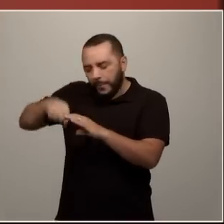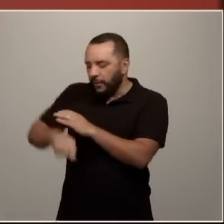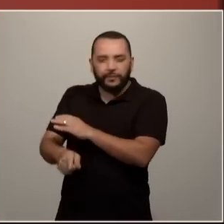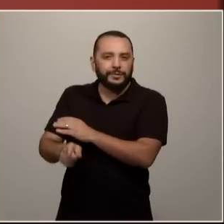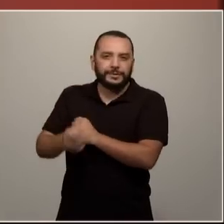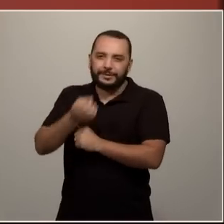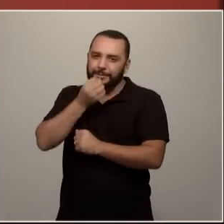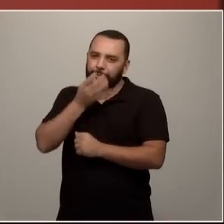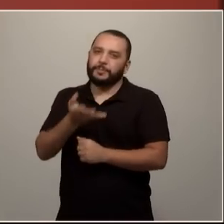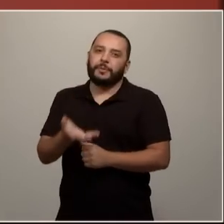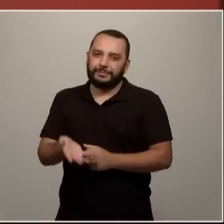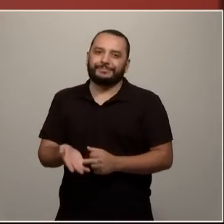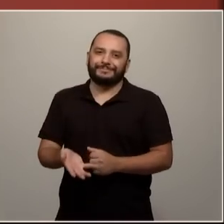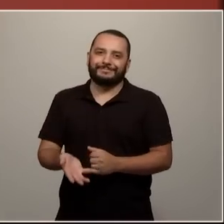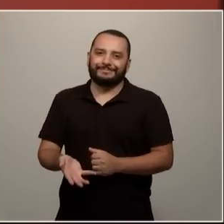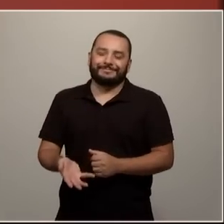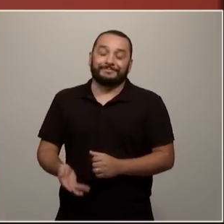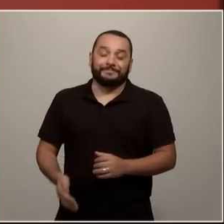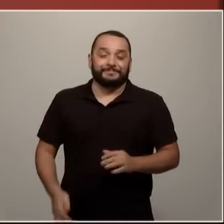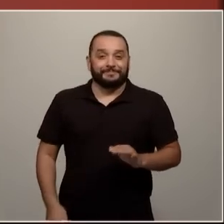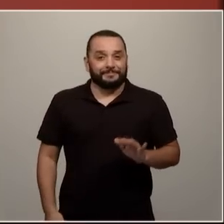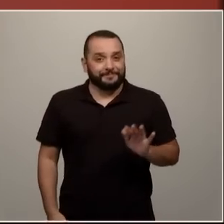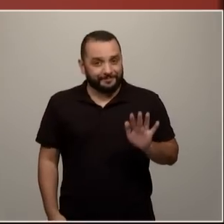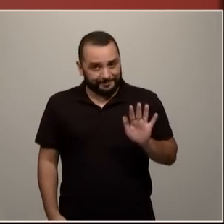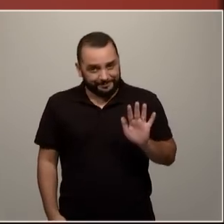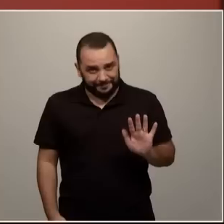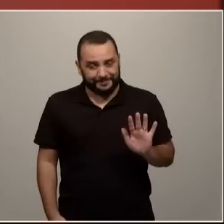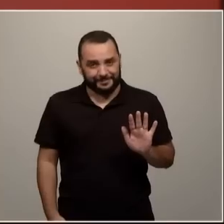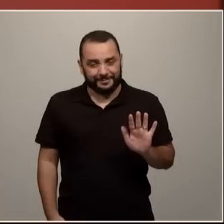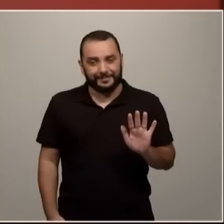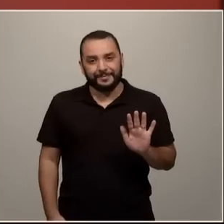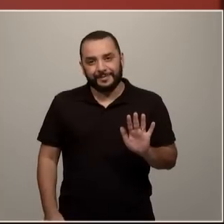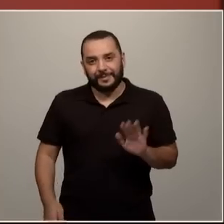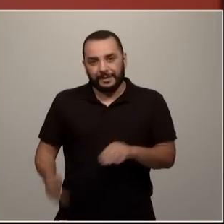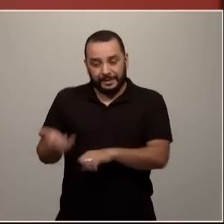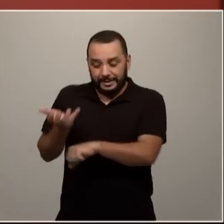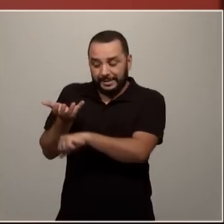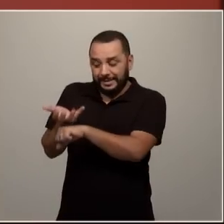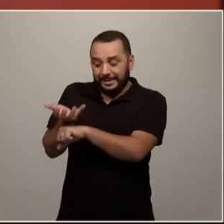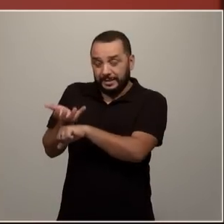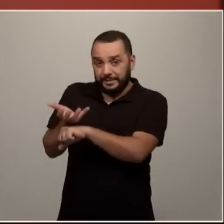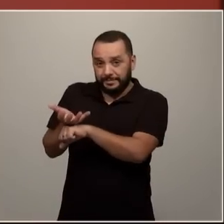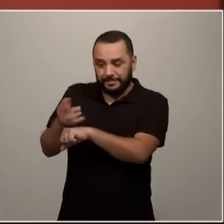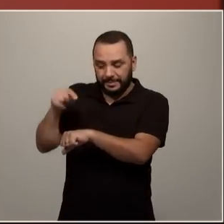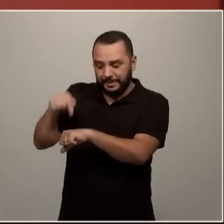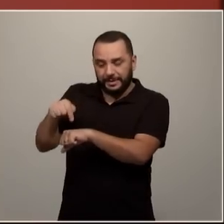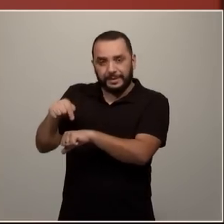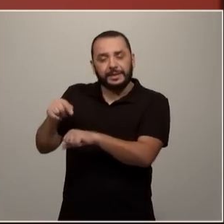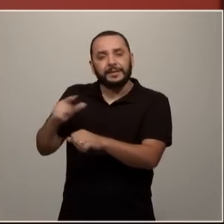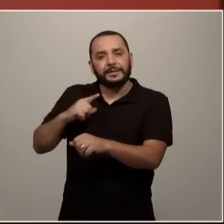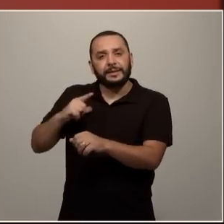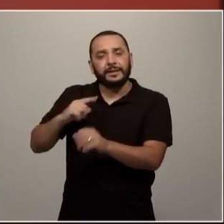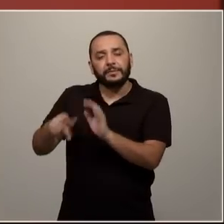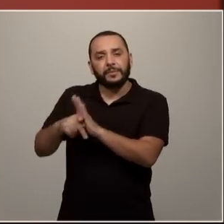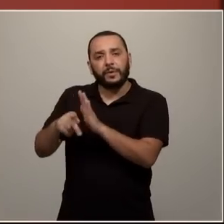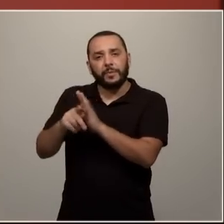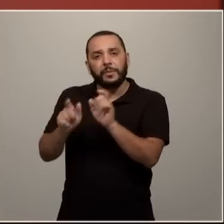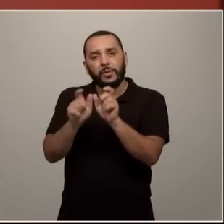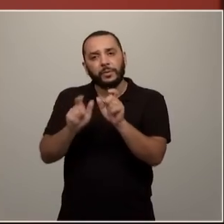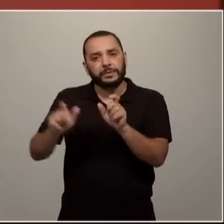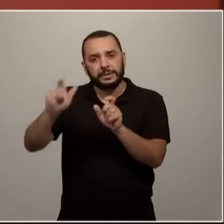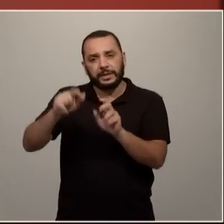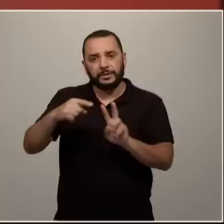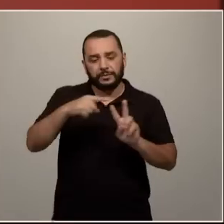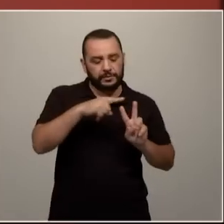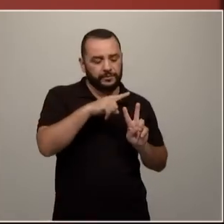né? Uma coisa que a gente introduziu nessa disciplina é o conceito de vetores e algumas propriedades de vetores